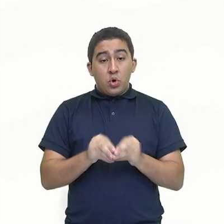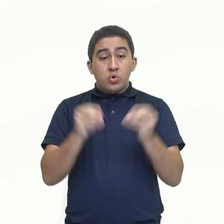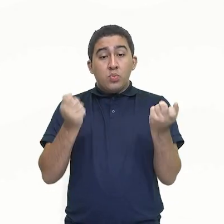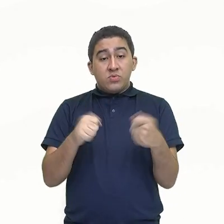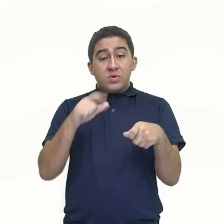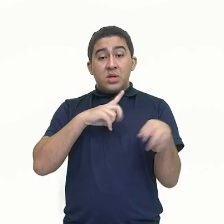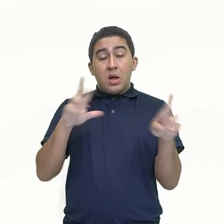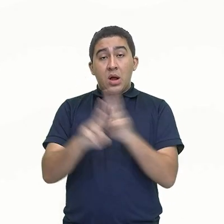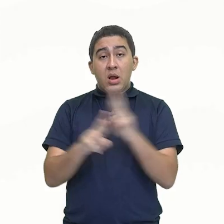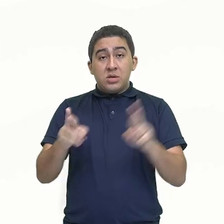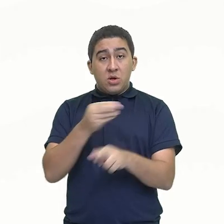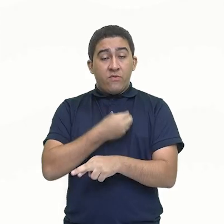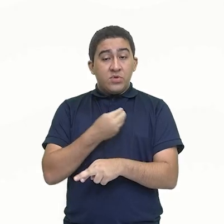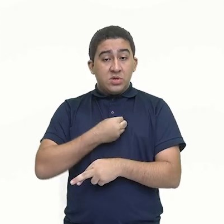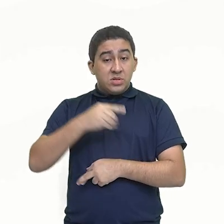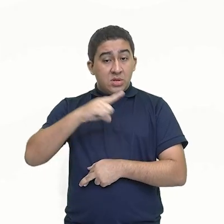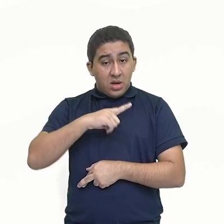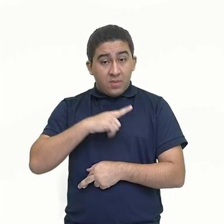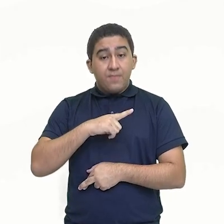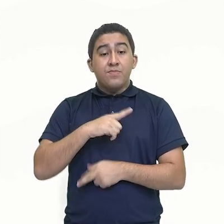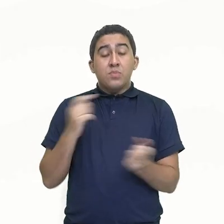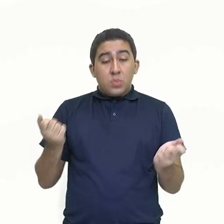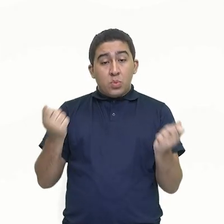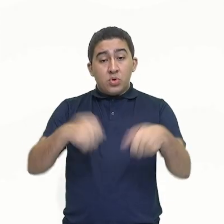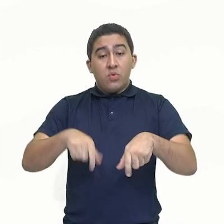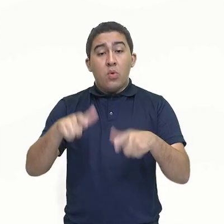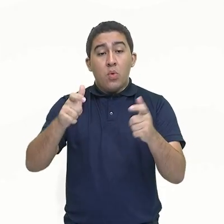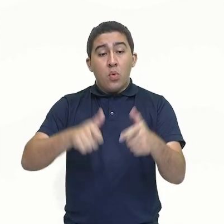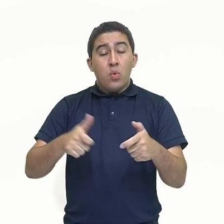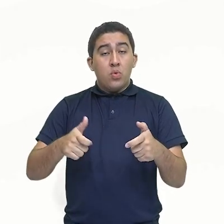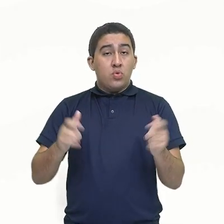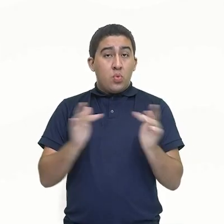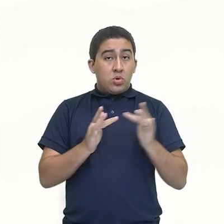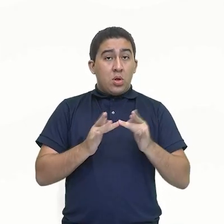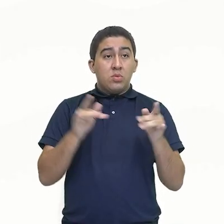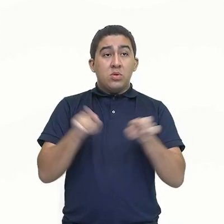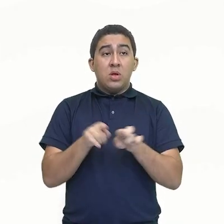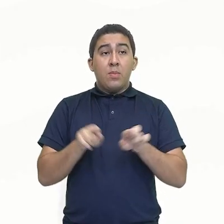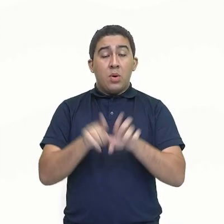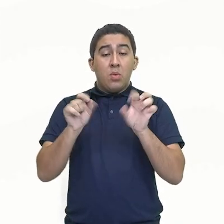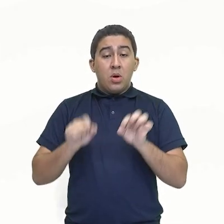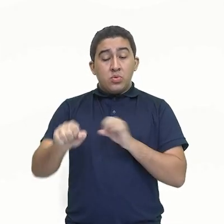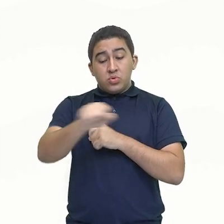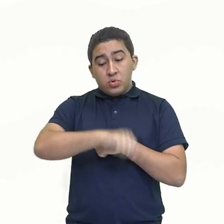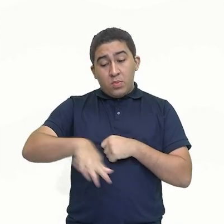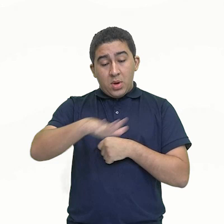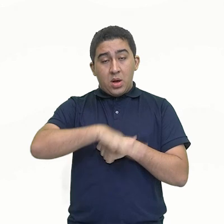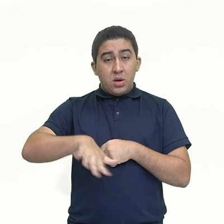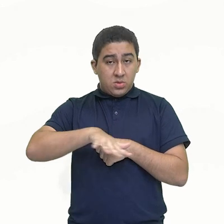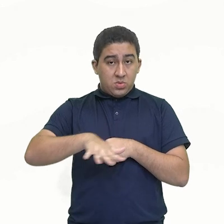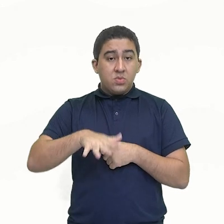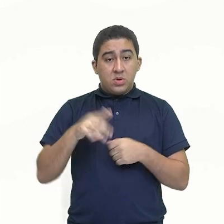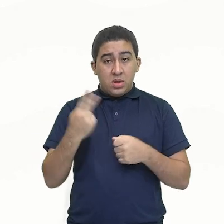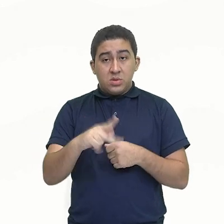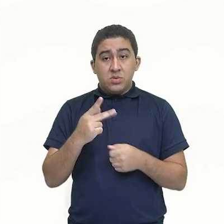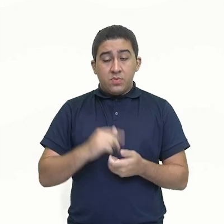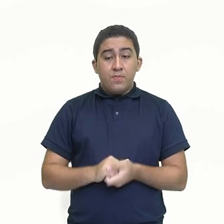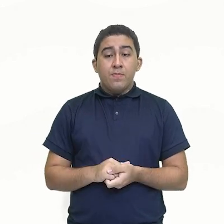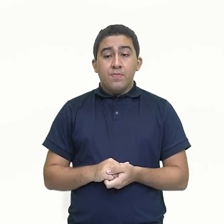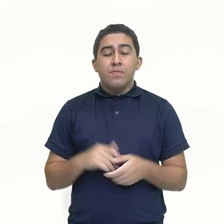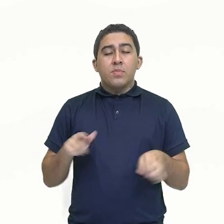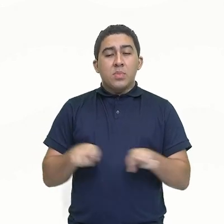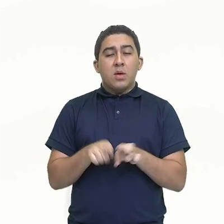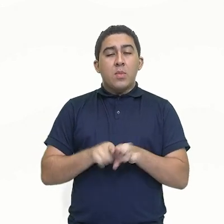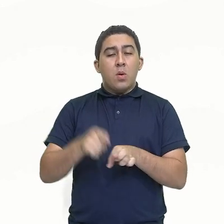essas relações que os seres vivos tanto possuem entre si, quanto o meio ambiente. E aí